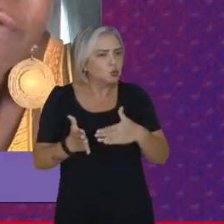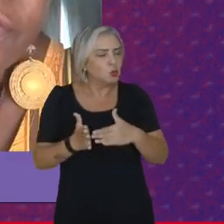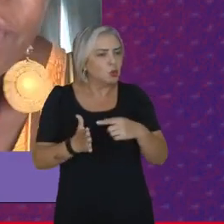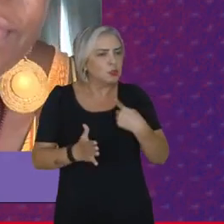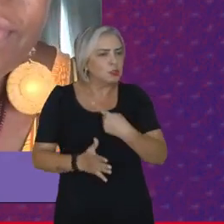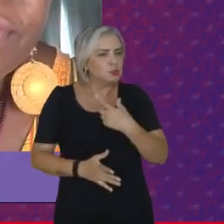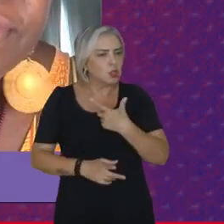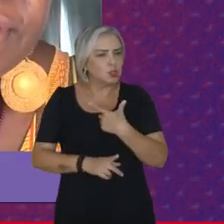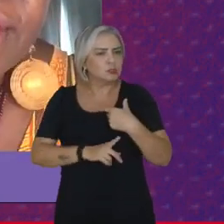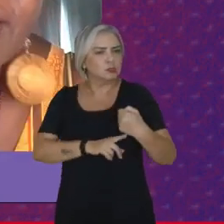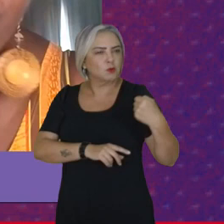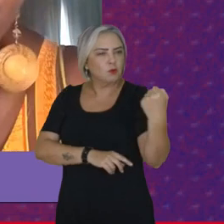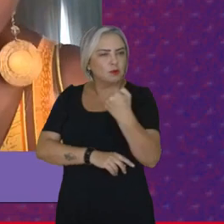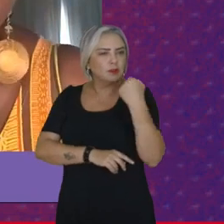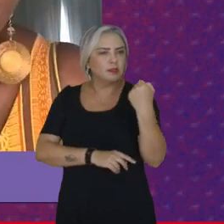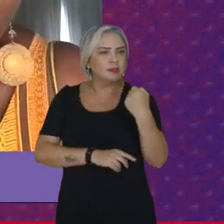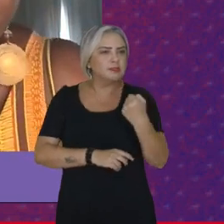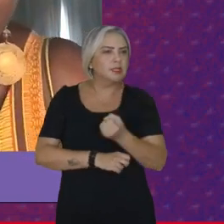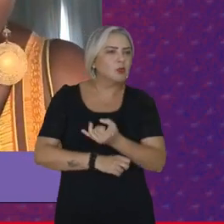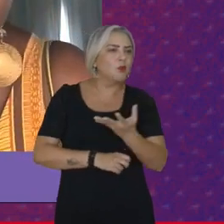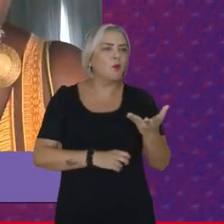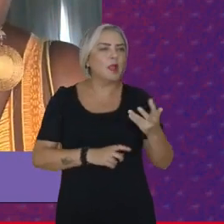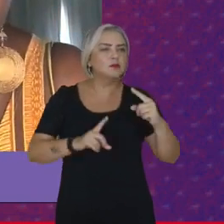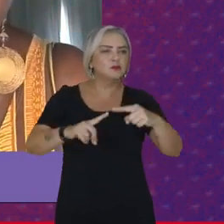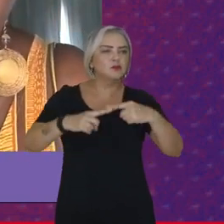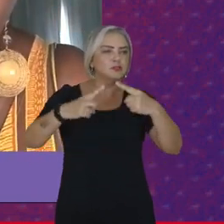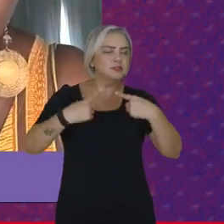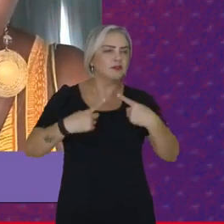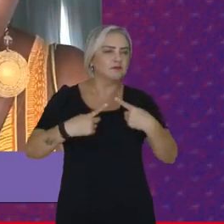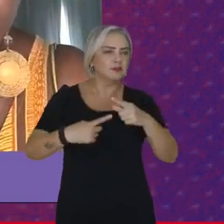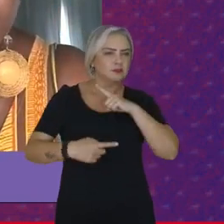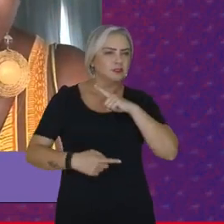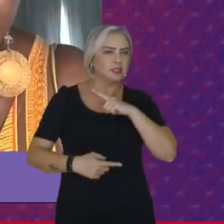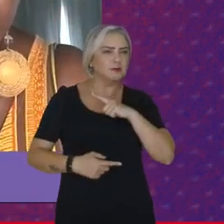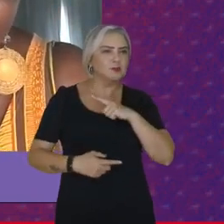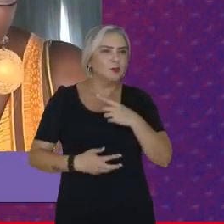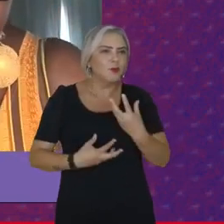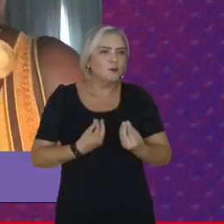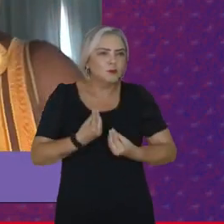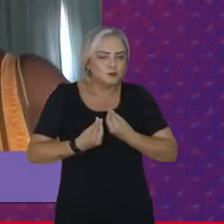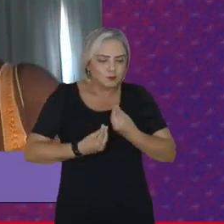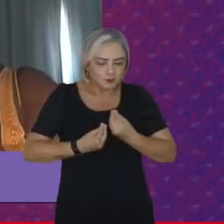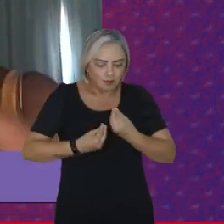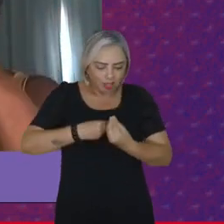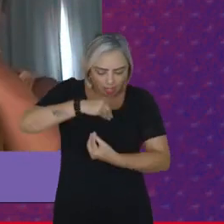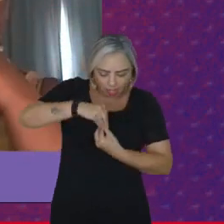foram os desafios e o que isso mexe conosco.